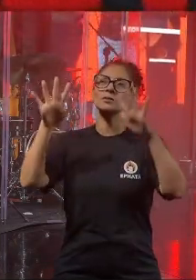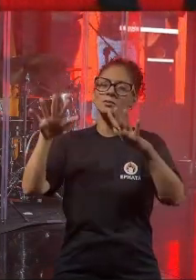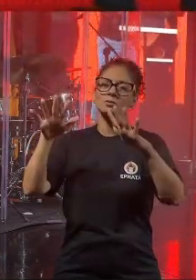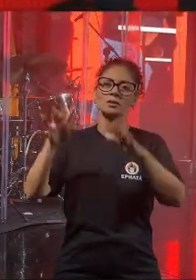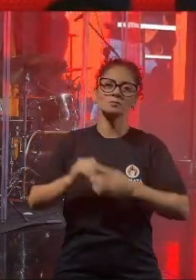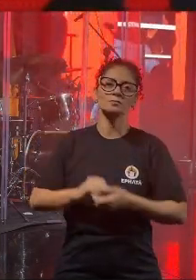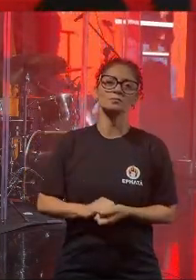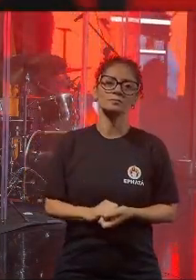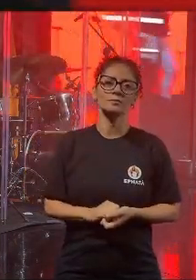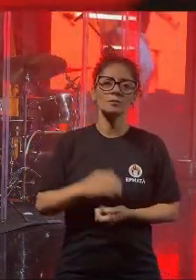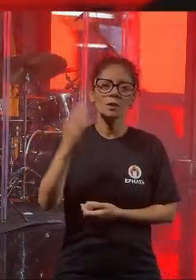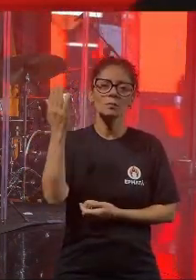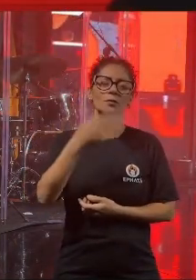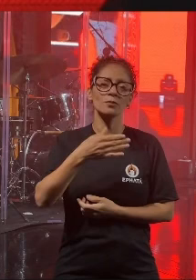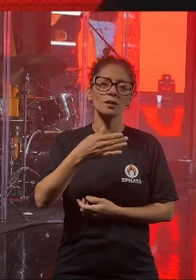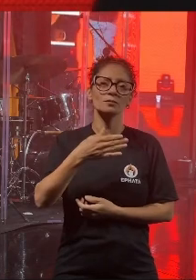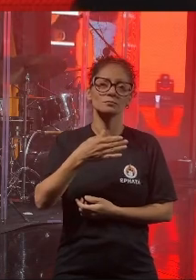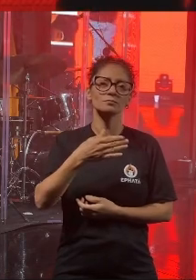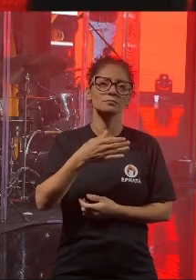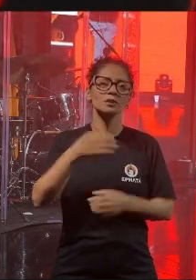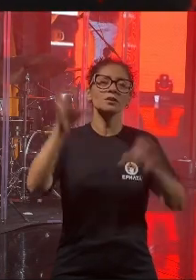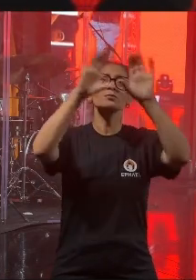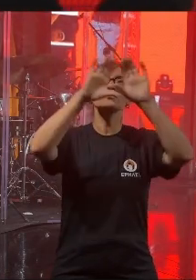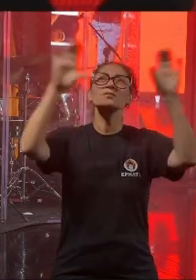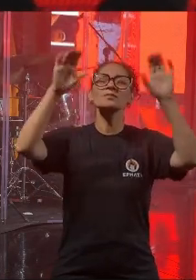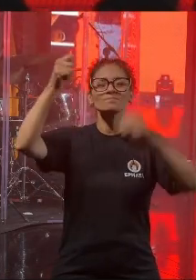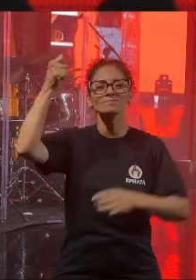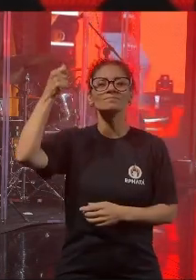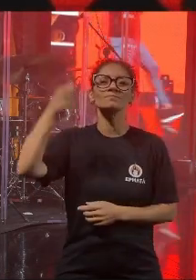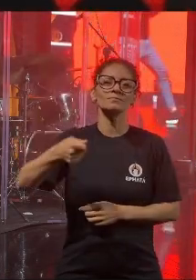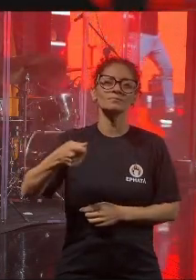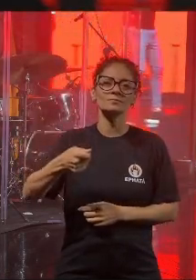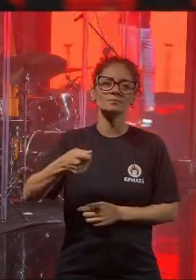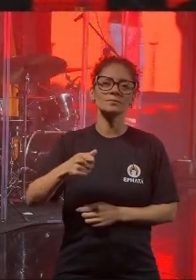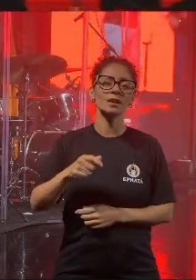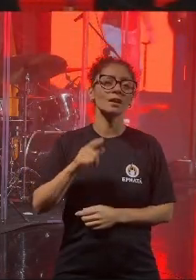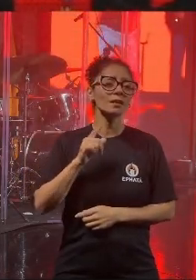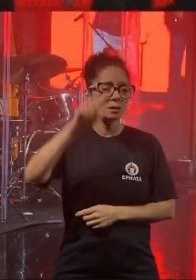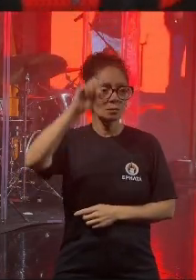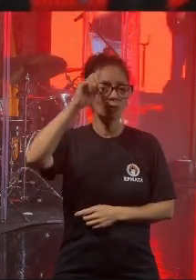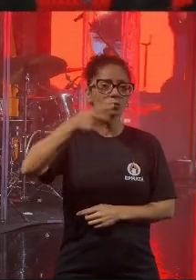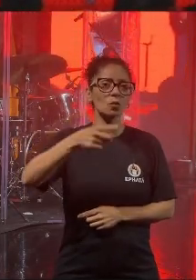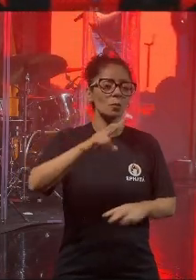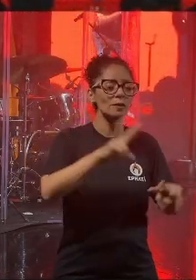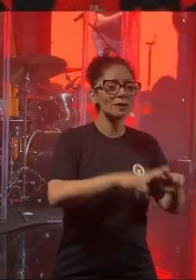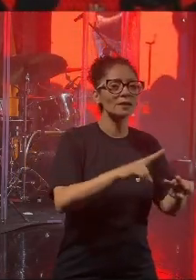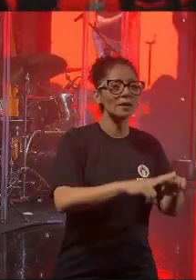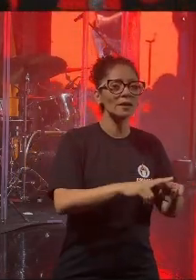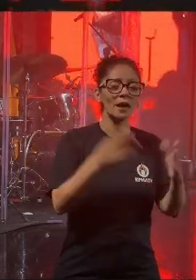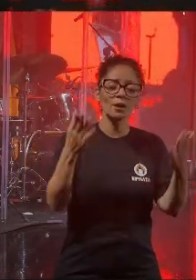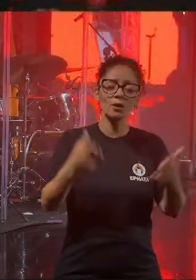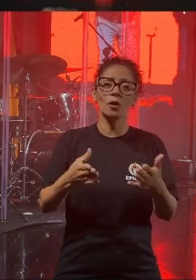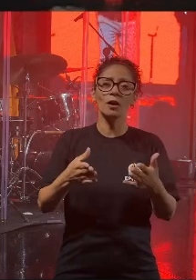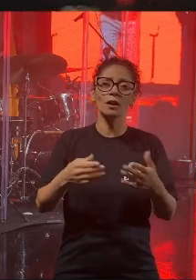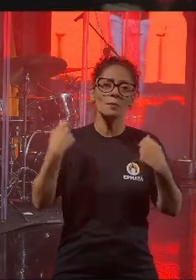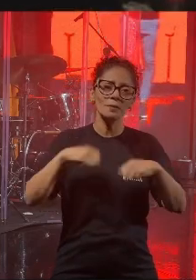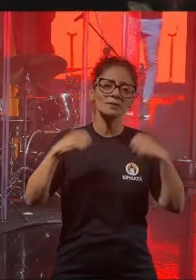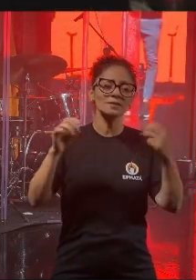abençoar, para provar que quando os céus determinam, quem mandou prender, agora vai ter que soltar.